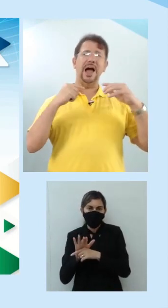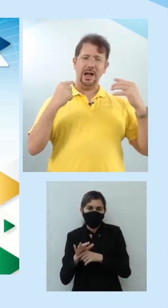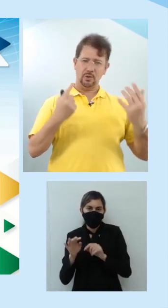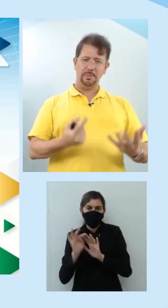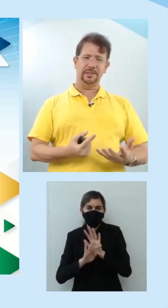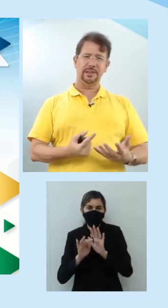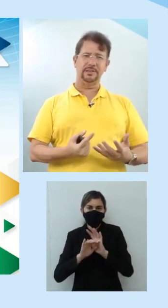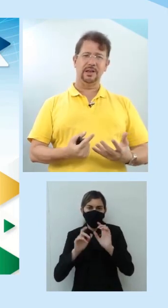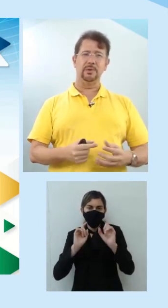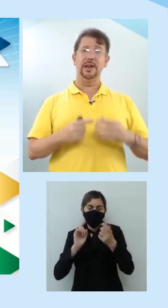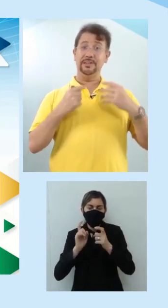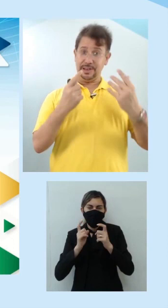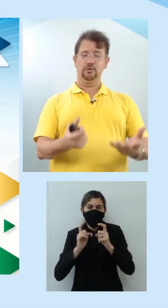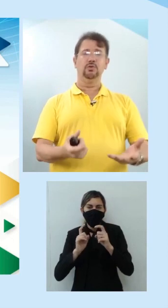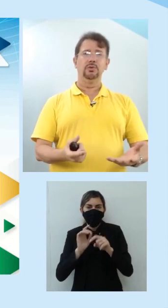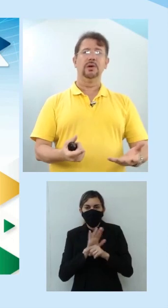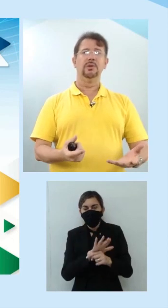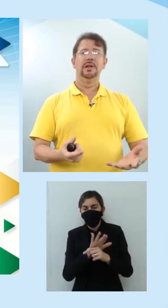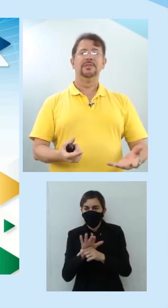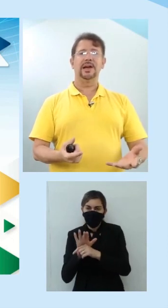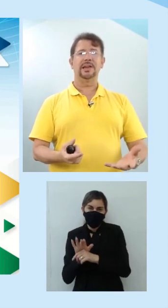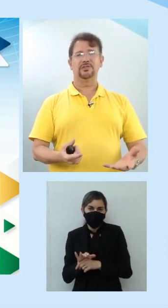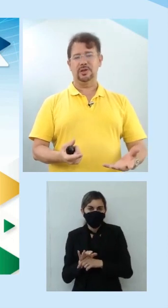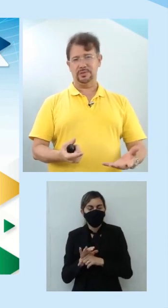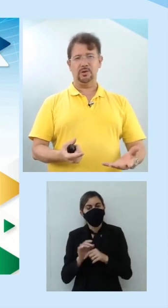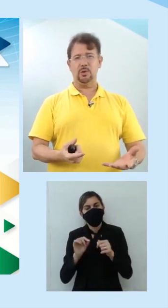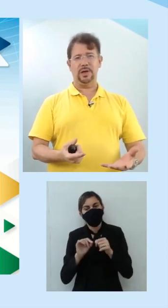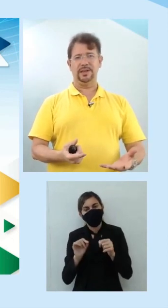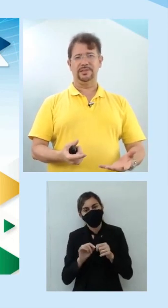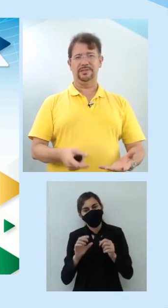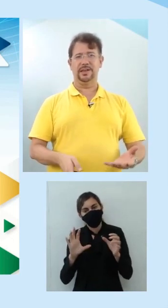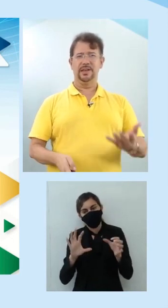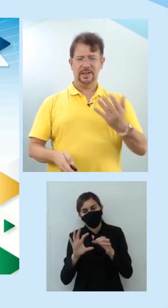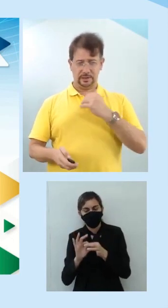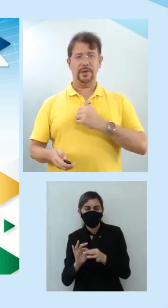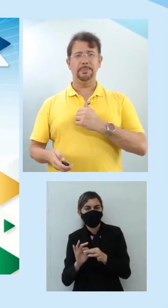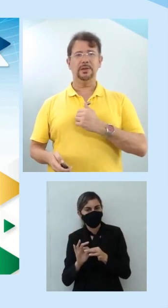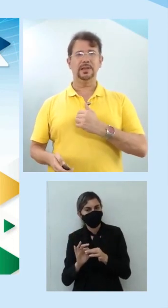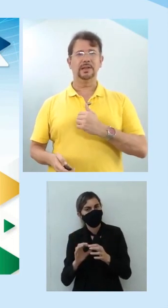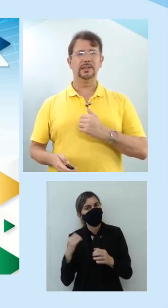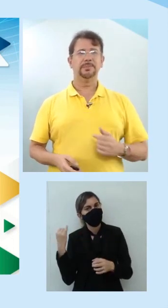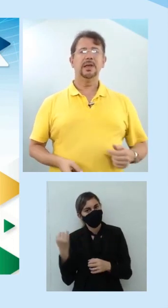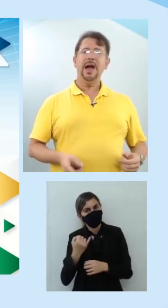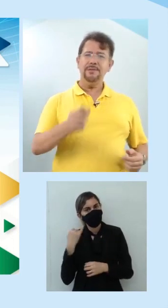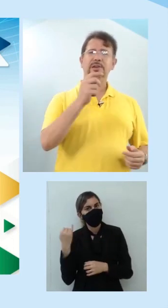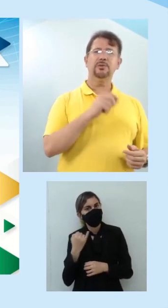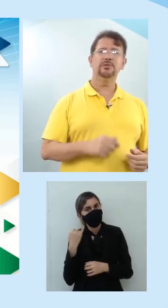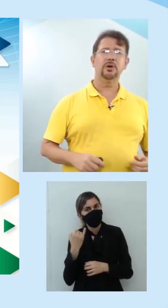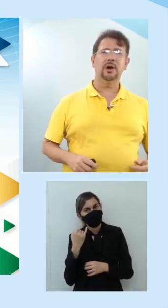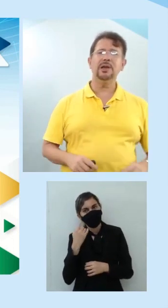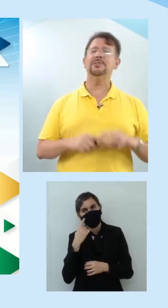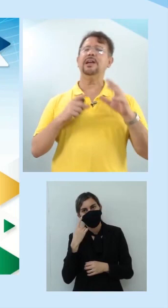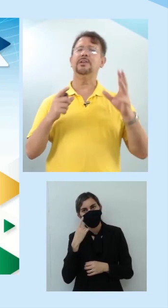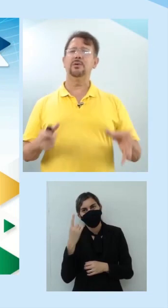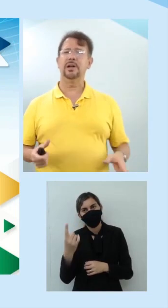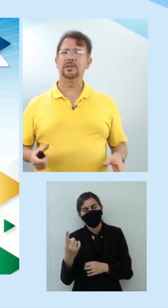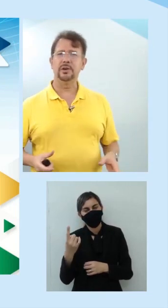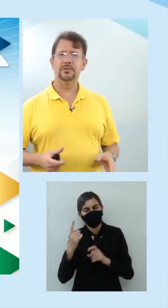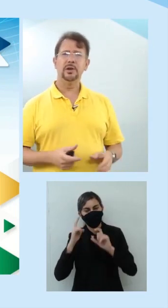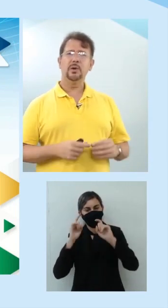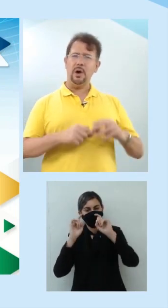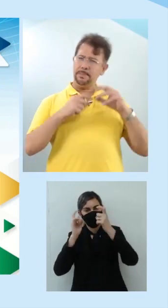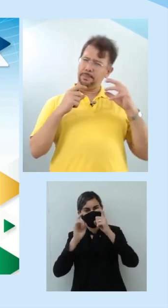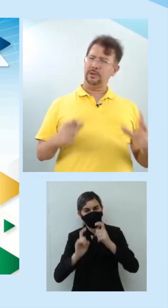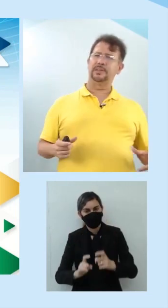na argumentação, eles ajudam na questão da coerência. Então, é importante. Aí vejam só, os